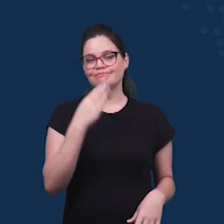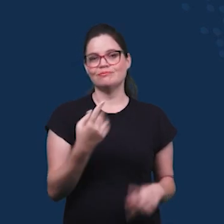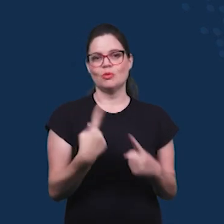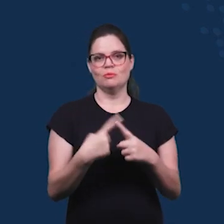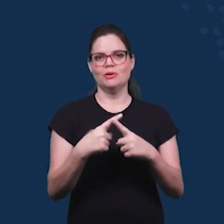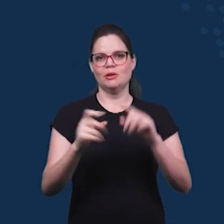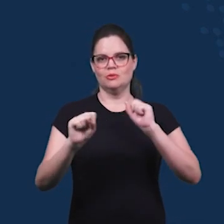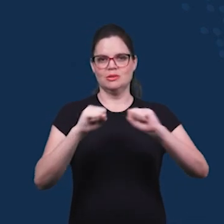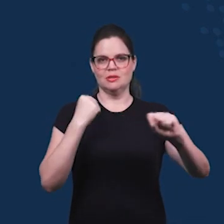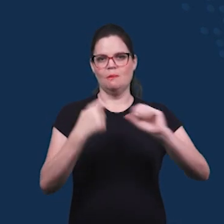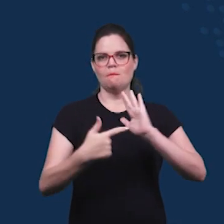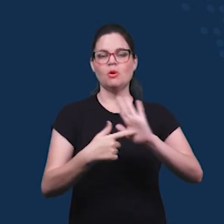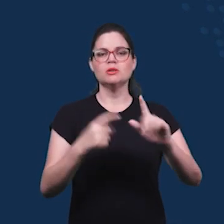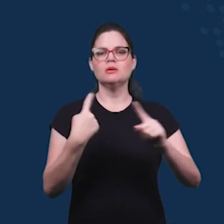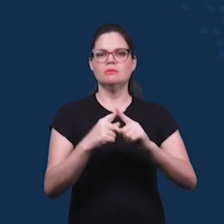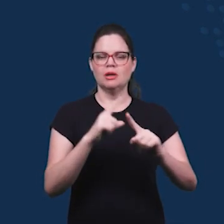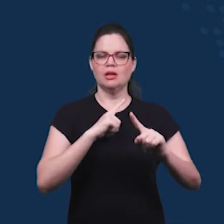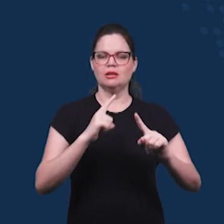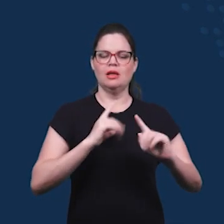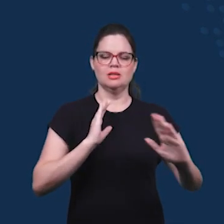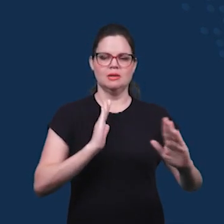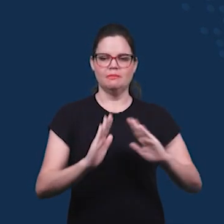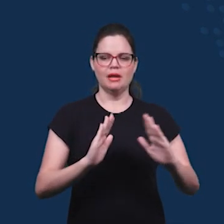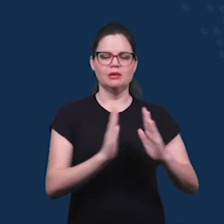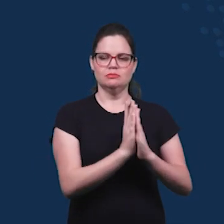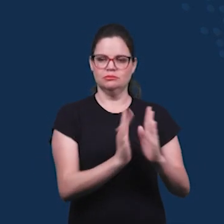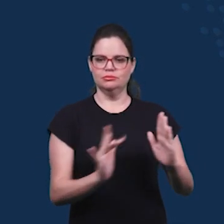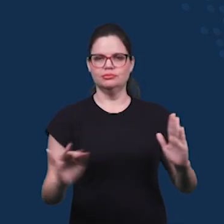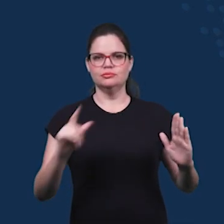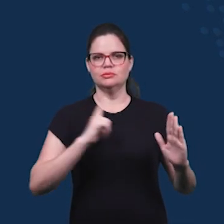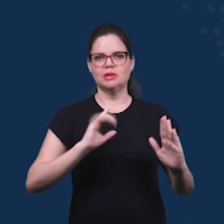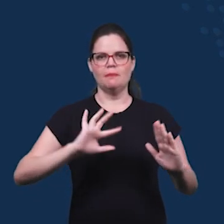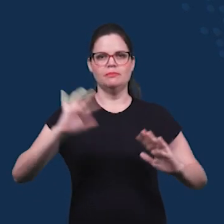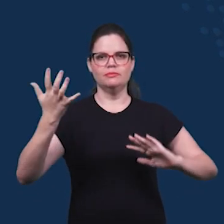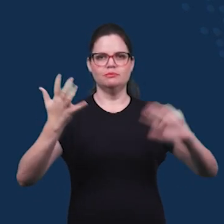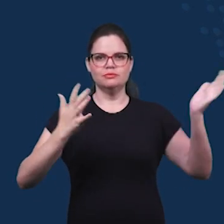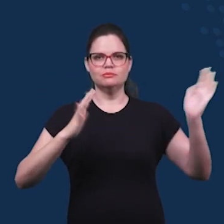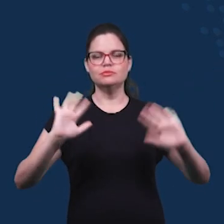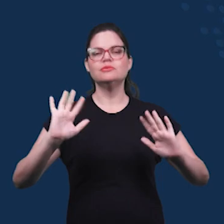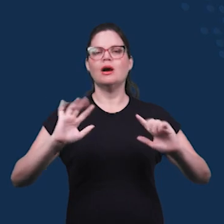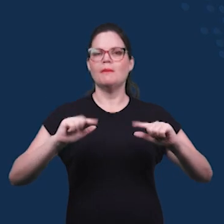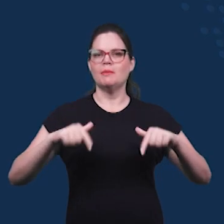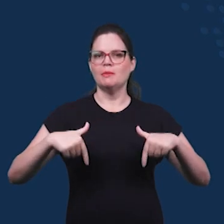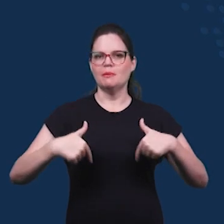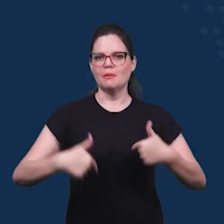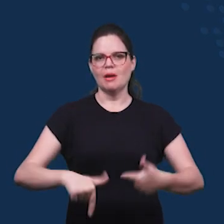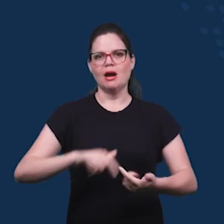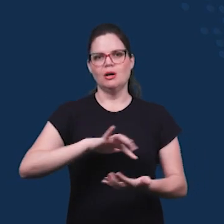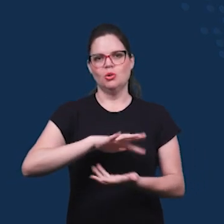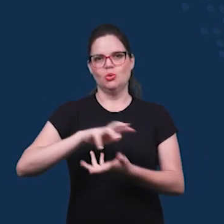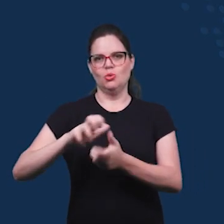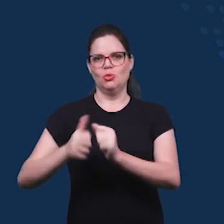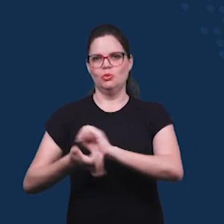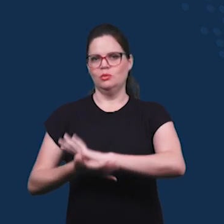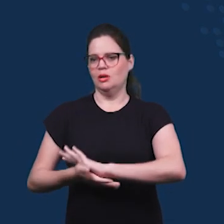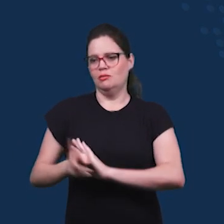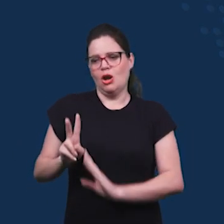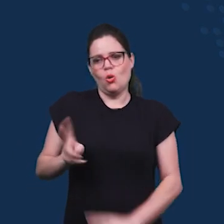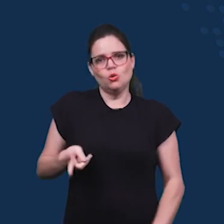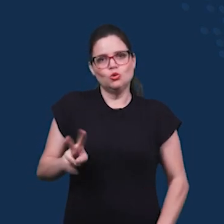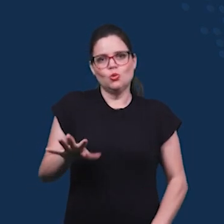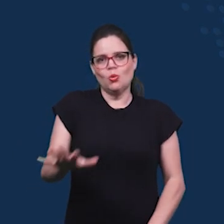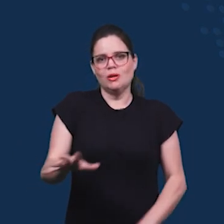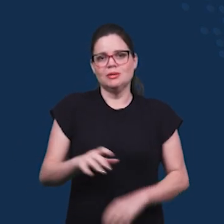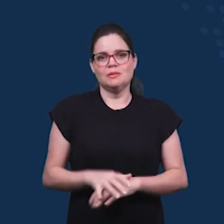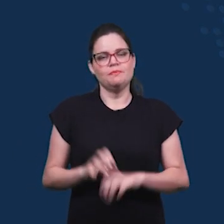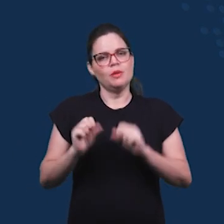do perecimento, por causa de vários fatores, como a gente já está vendo, eles ficarão mudados. Pode até haver uma remediação,